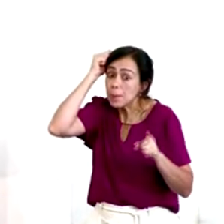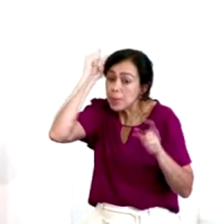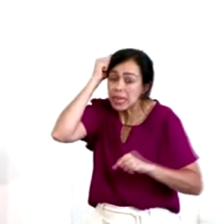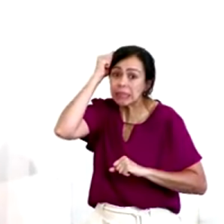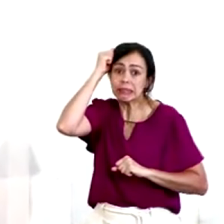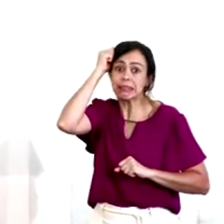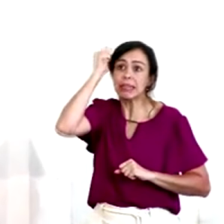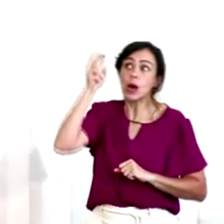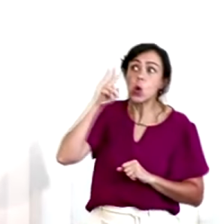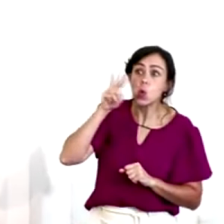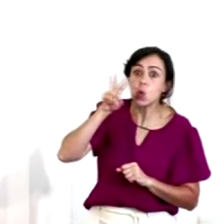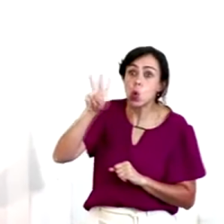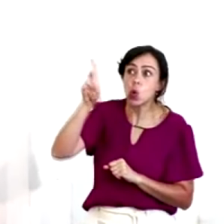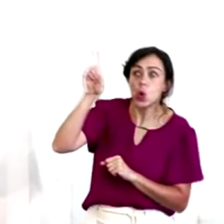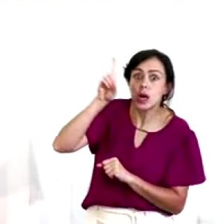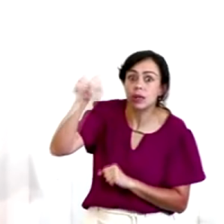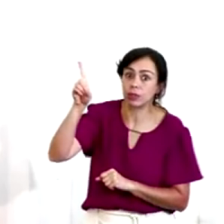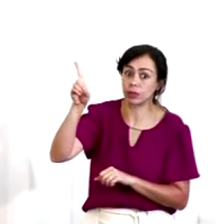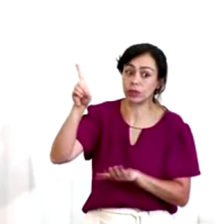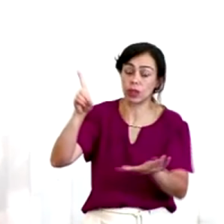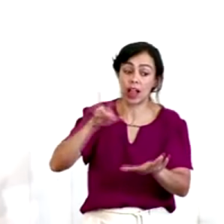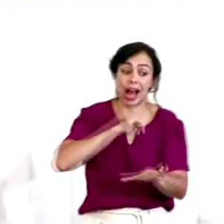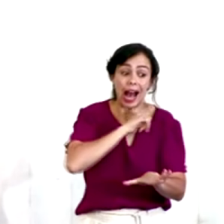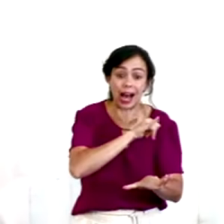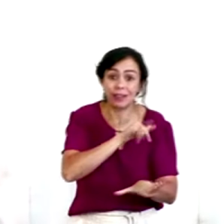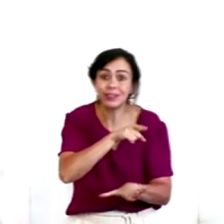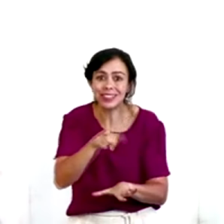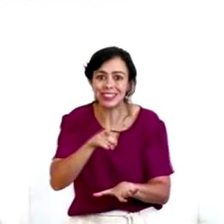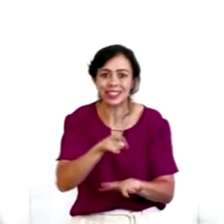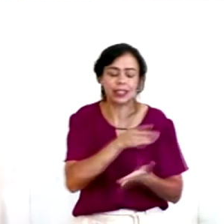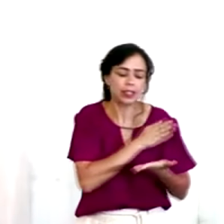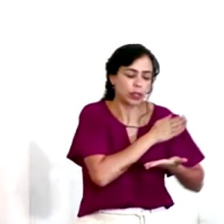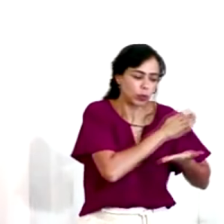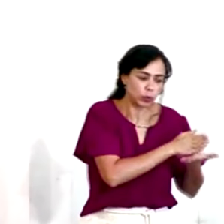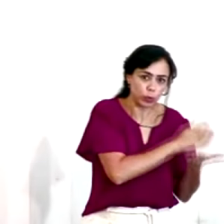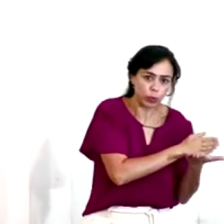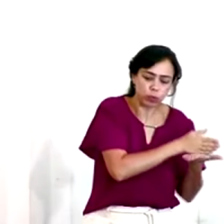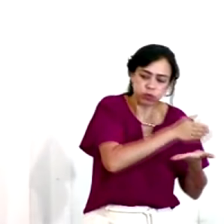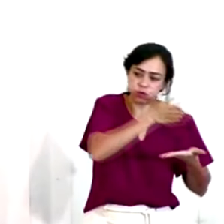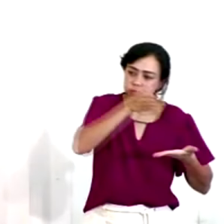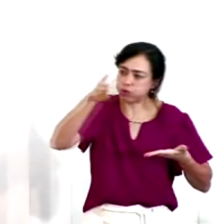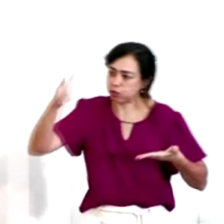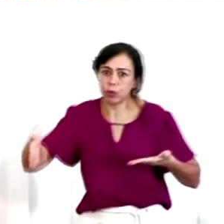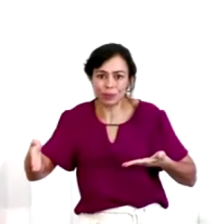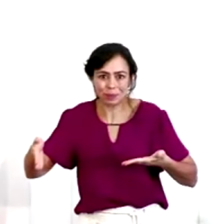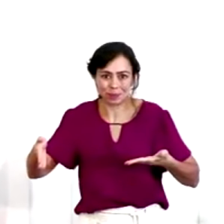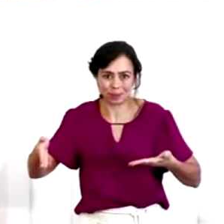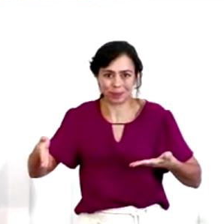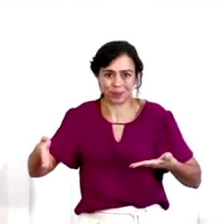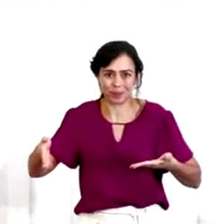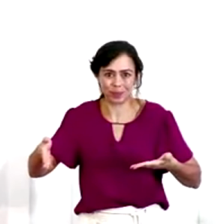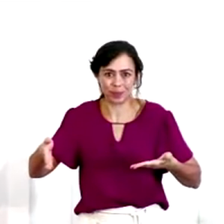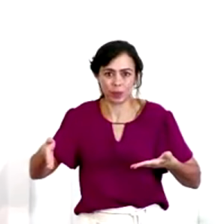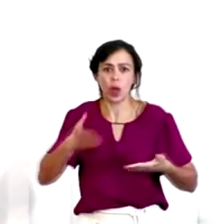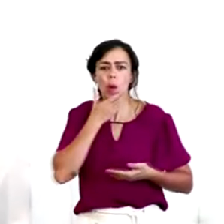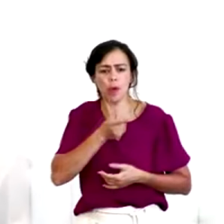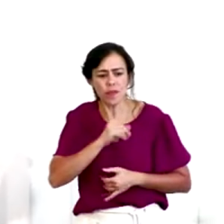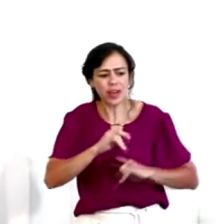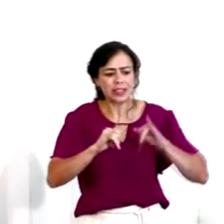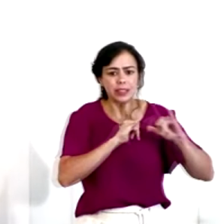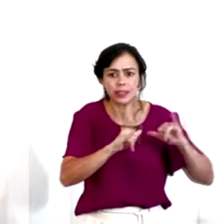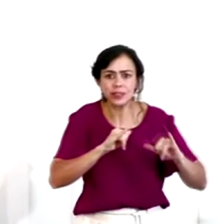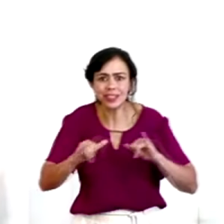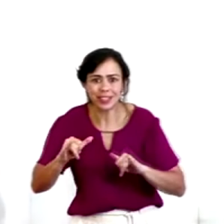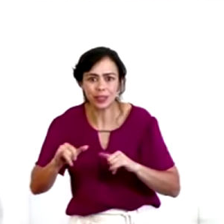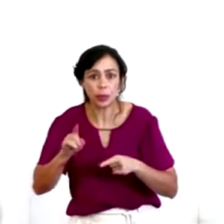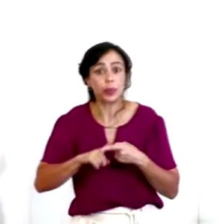povo que ele traria uma nova disciplina sobre a vida do seu povo, porque um pai que